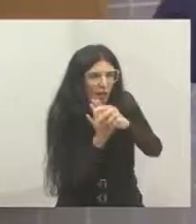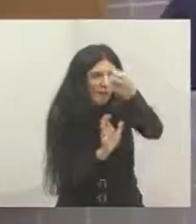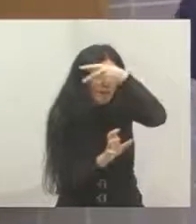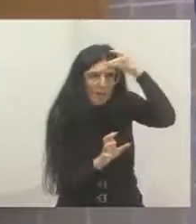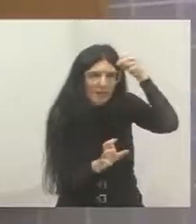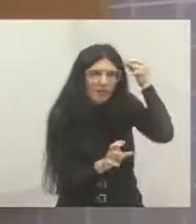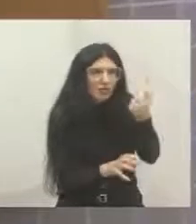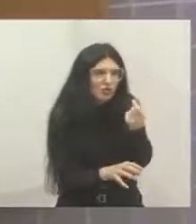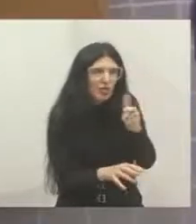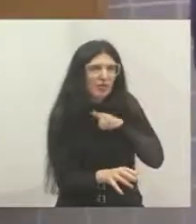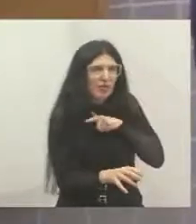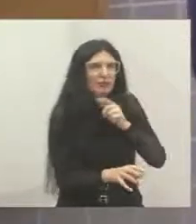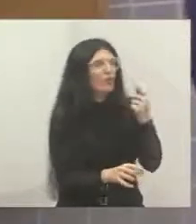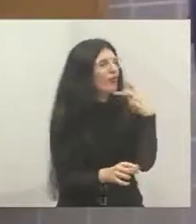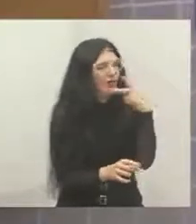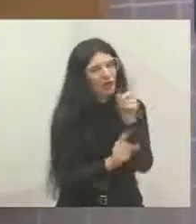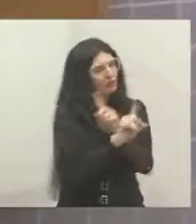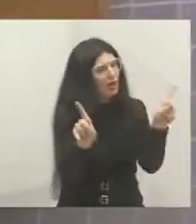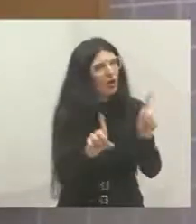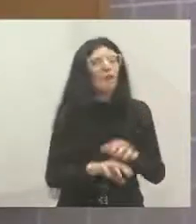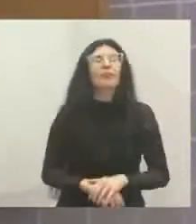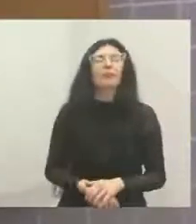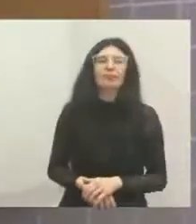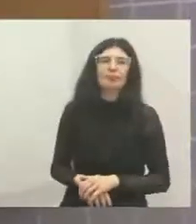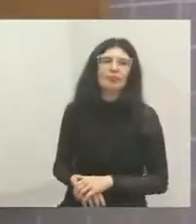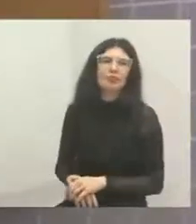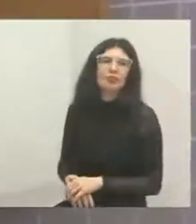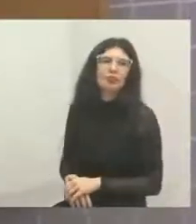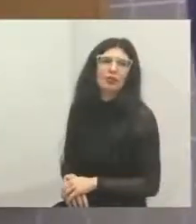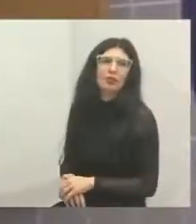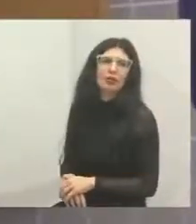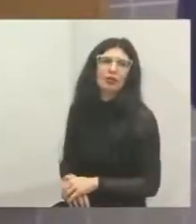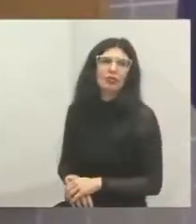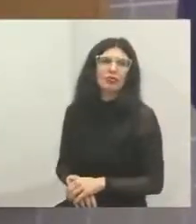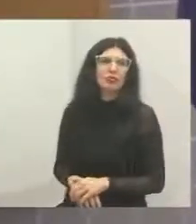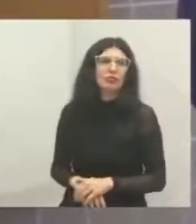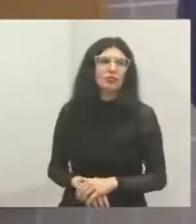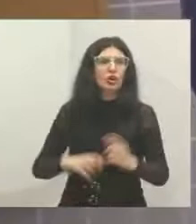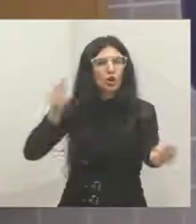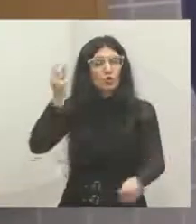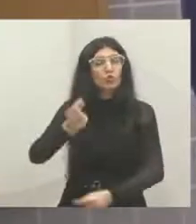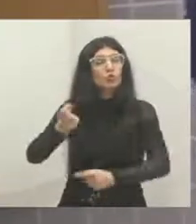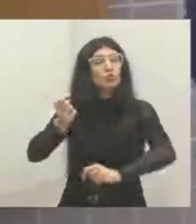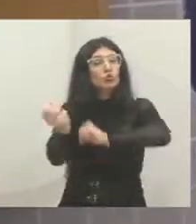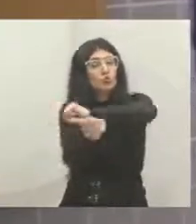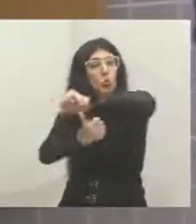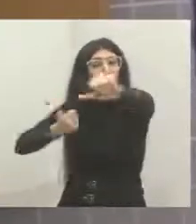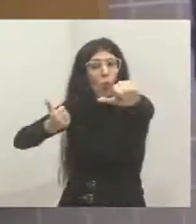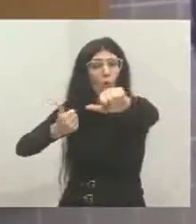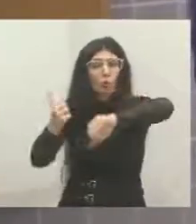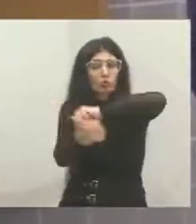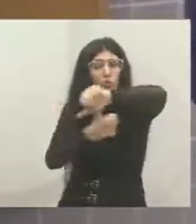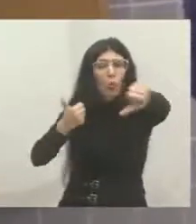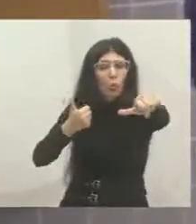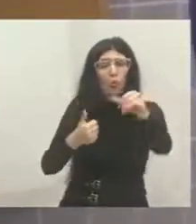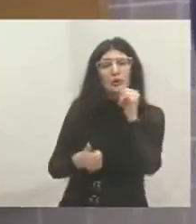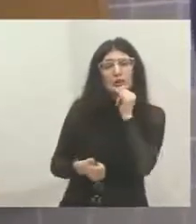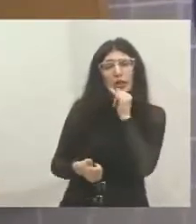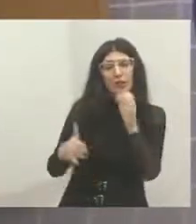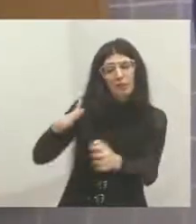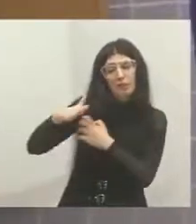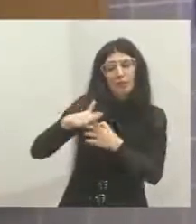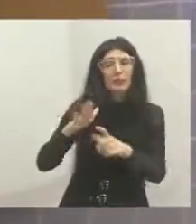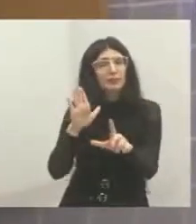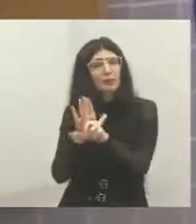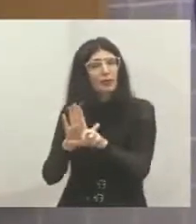aquelas empresas que trocaram, né, o pagamento do seu imposto para incentivo na cultura, né? Então, temos um saldo, sim, que eu não recordo agora